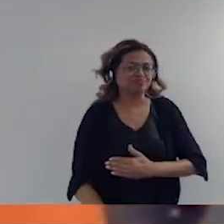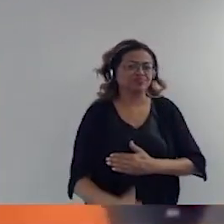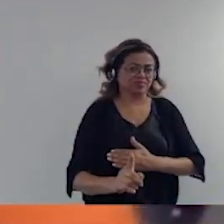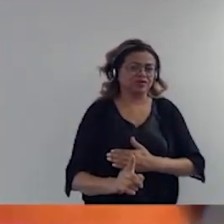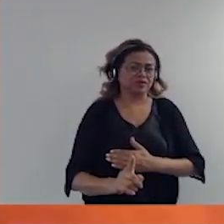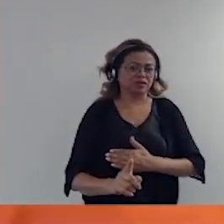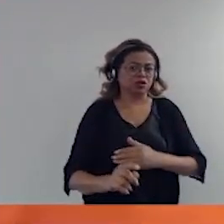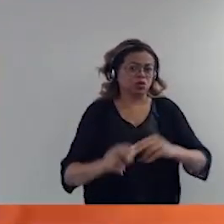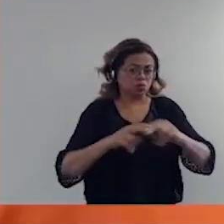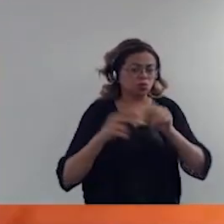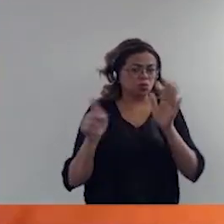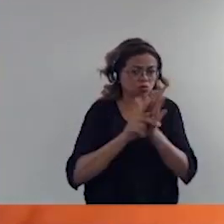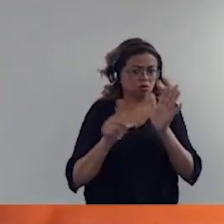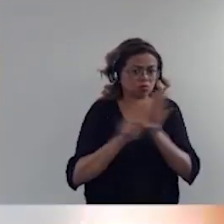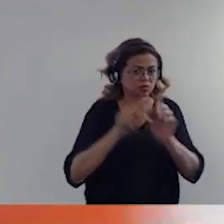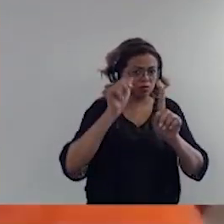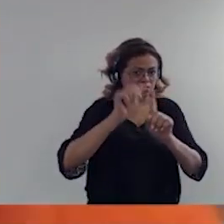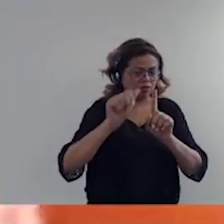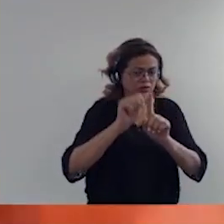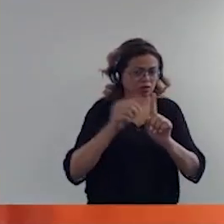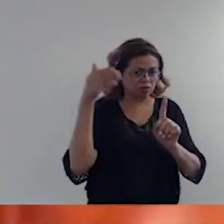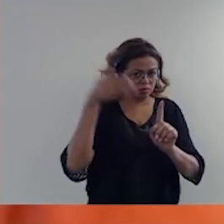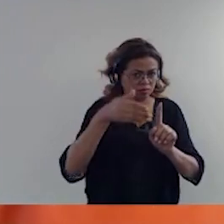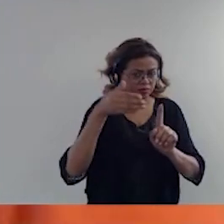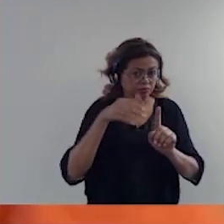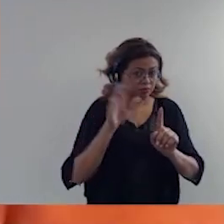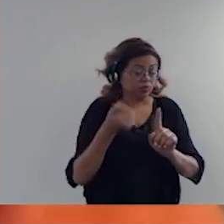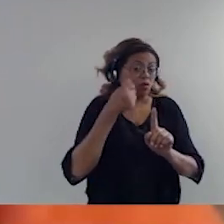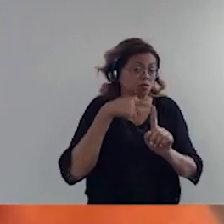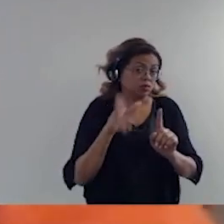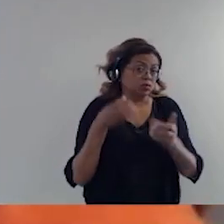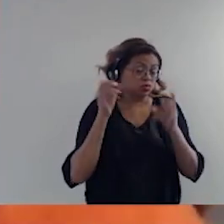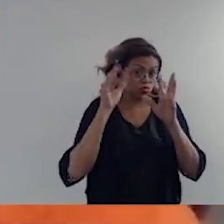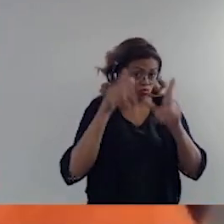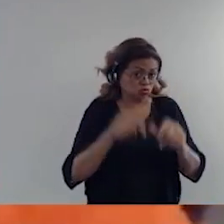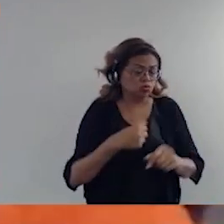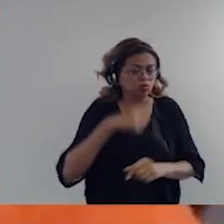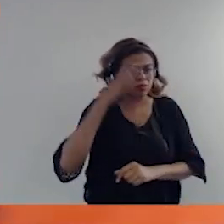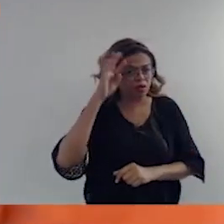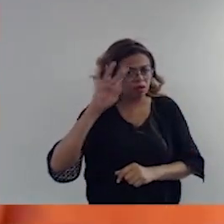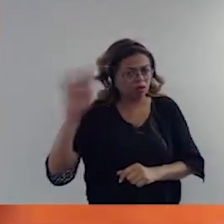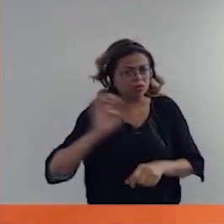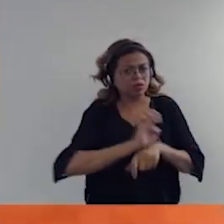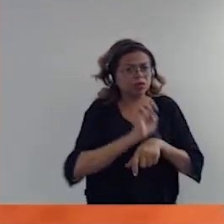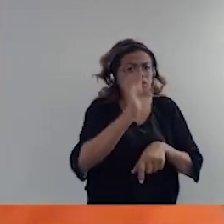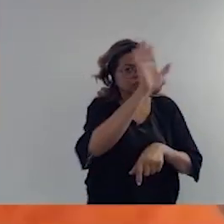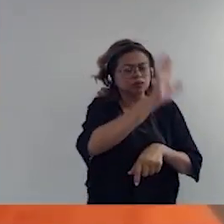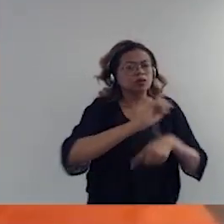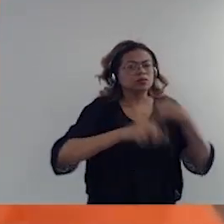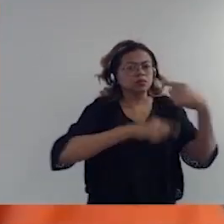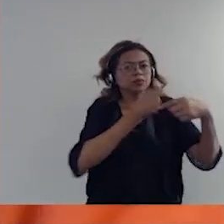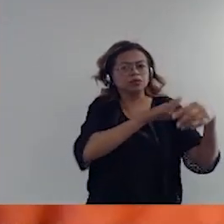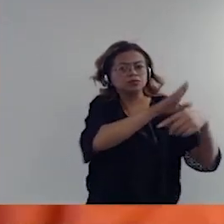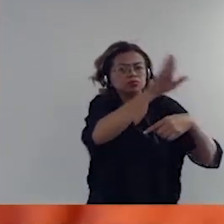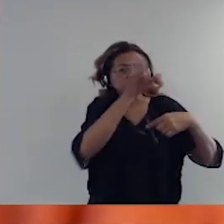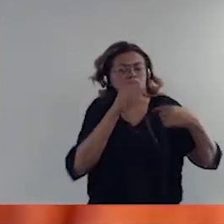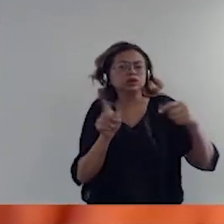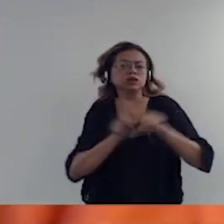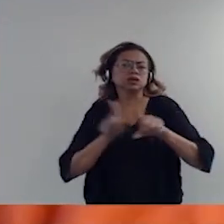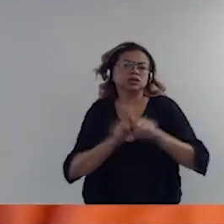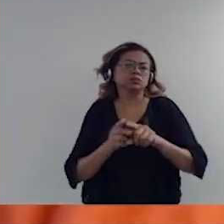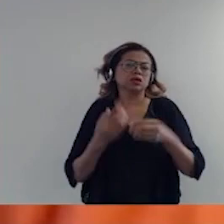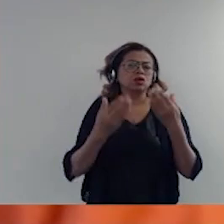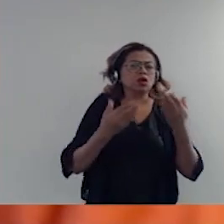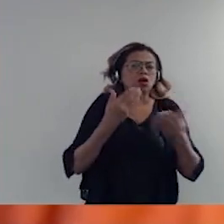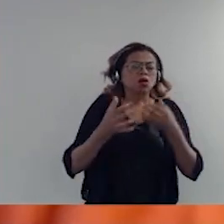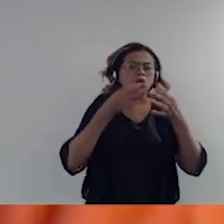da mulher. Não é o caso. As minhas reflexões são a partir do Estado e aí daí eu trago